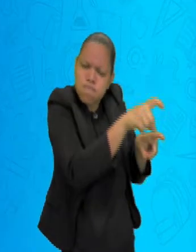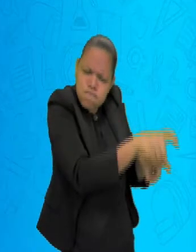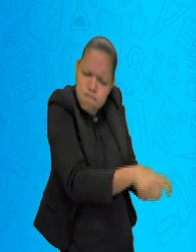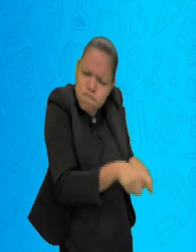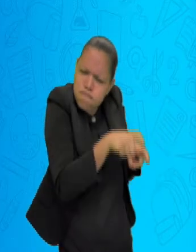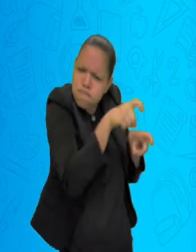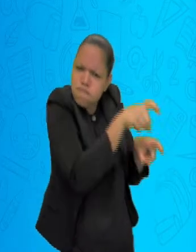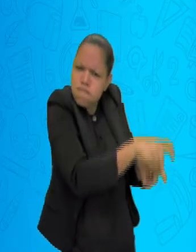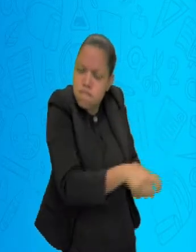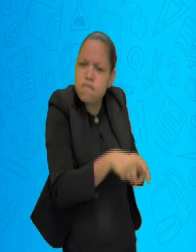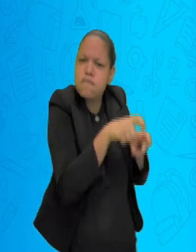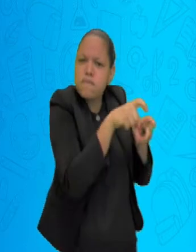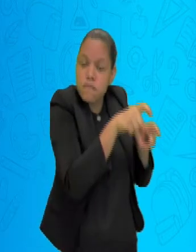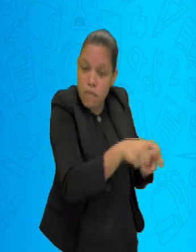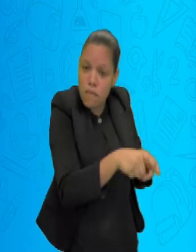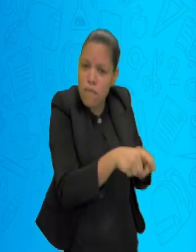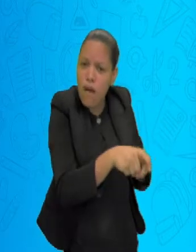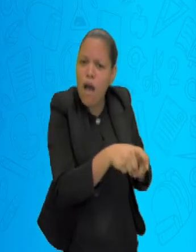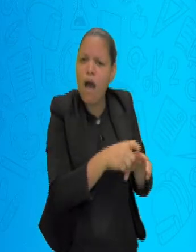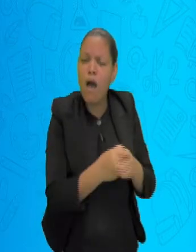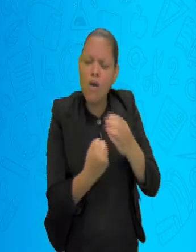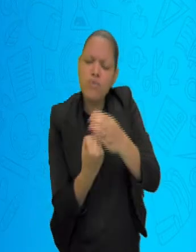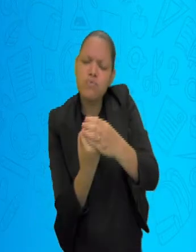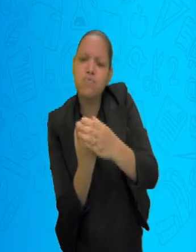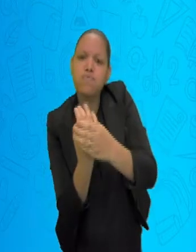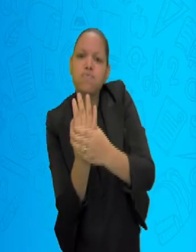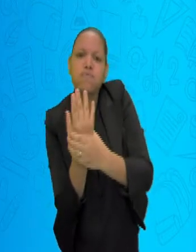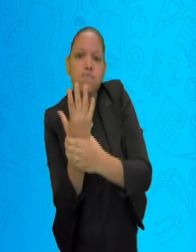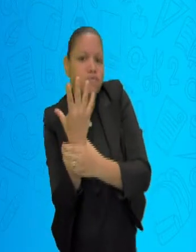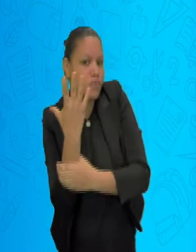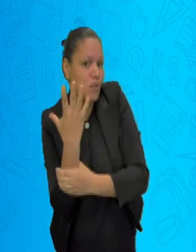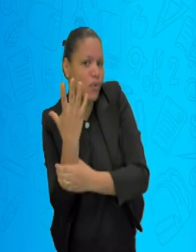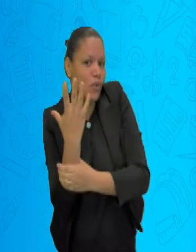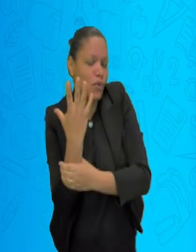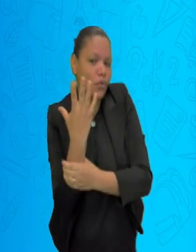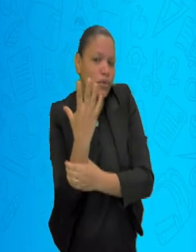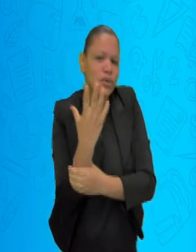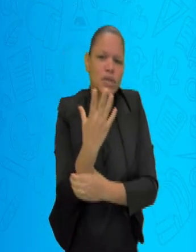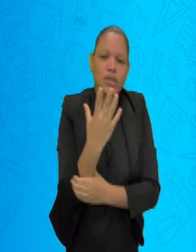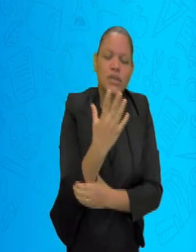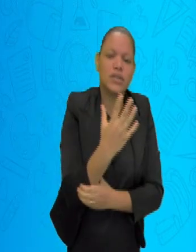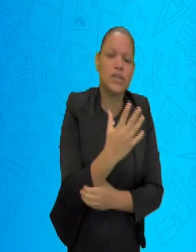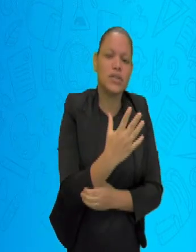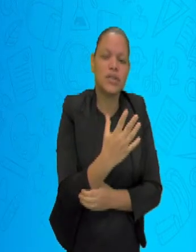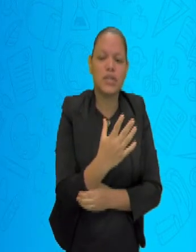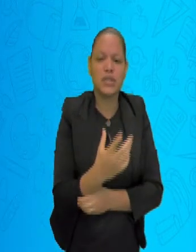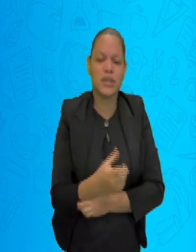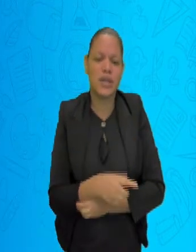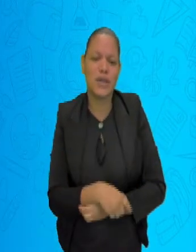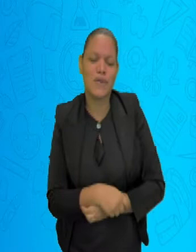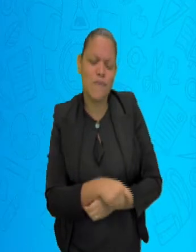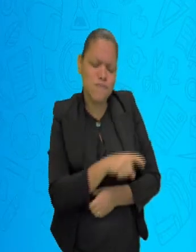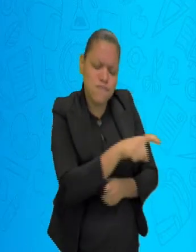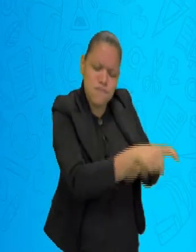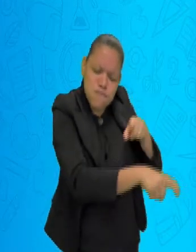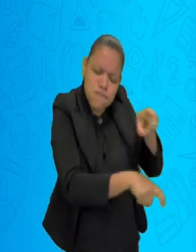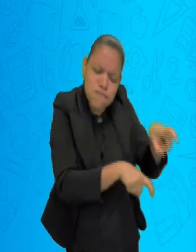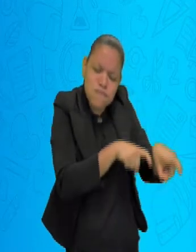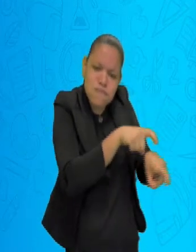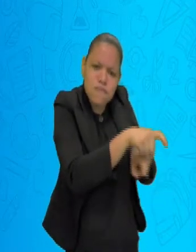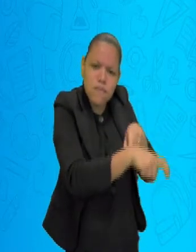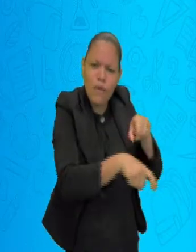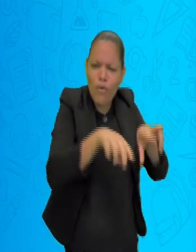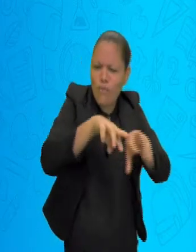nós vimos, vem da agricultura e também da pecuária. Então, nós temos aqui a agricultura, é